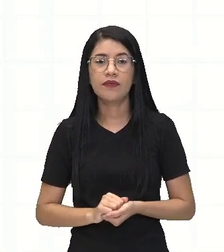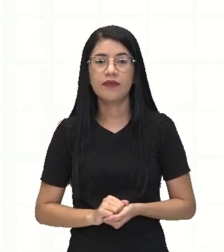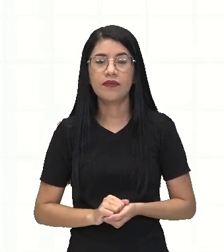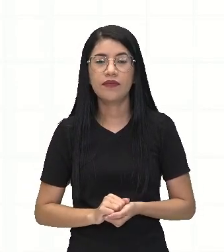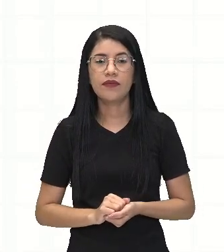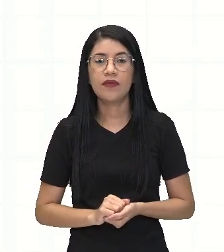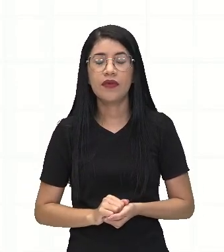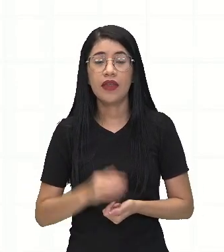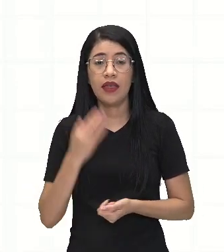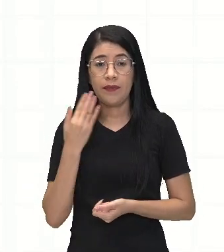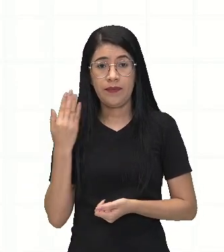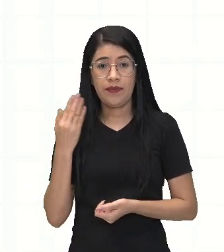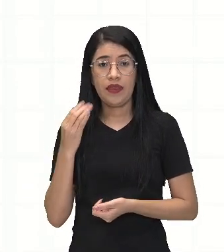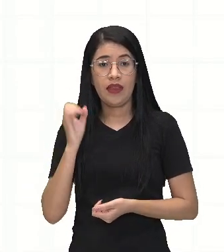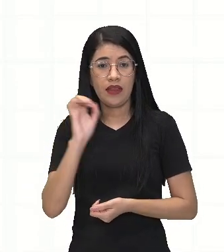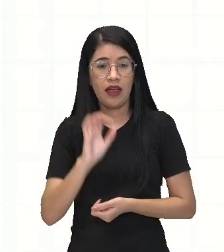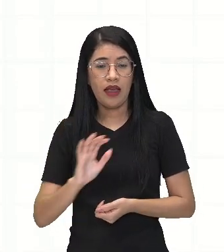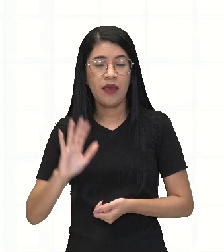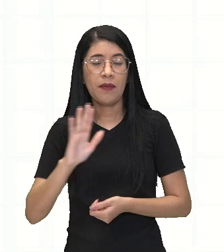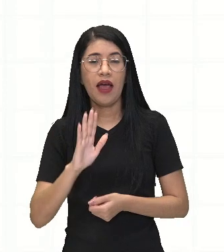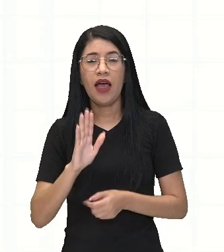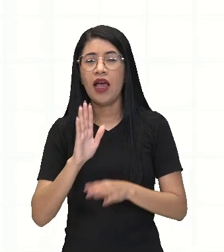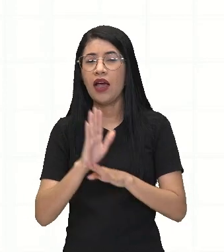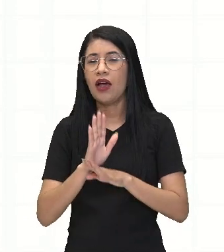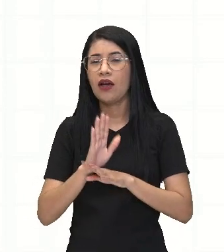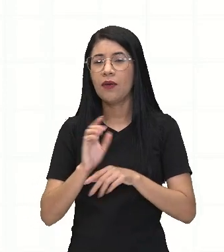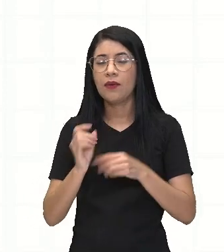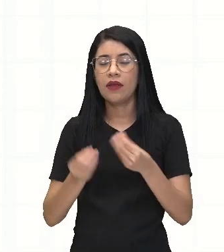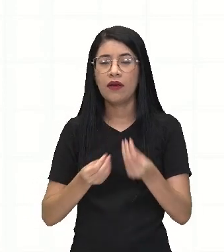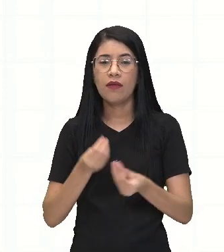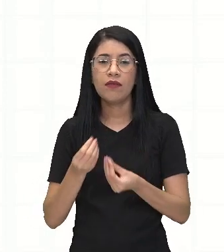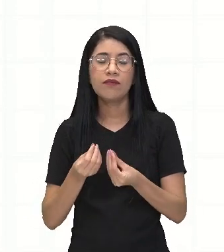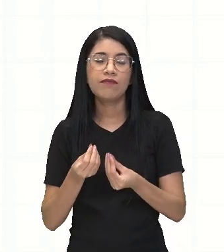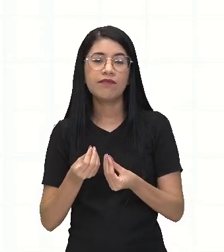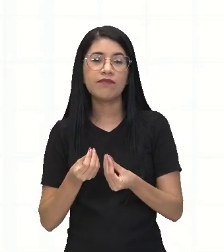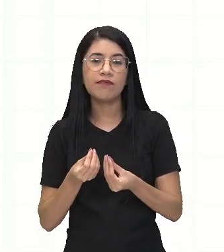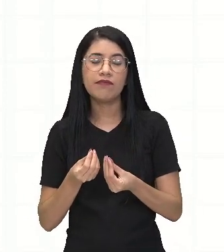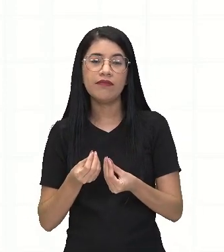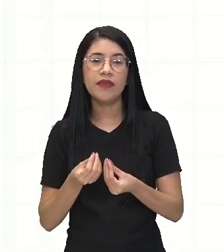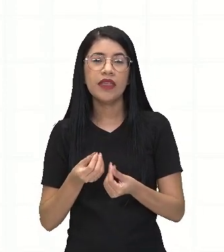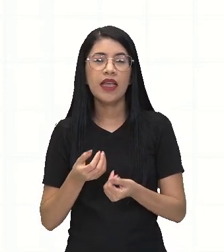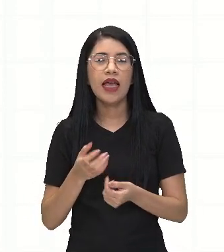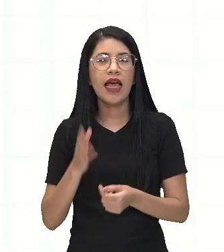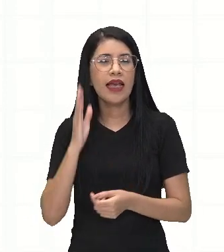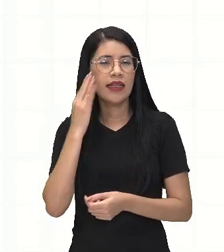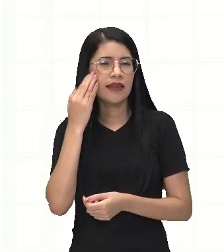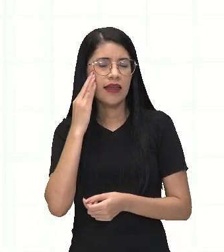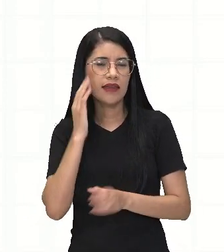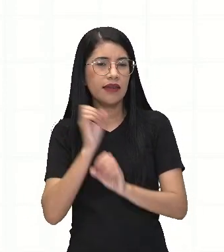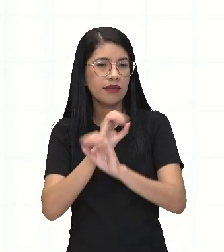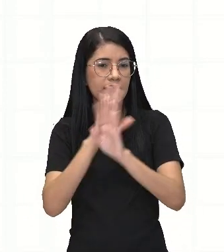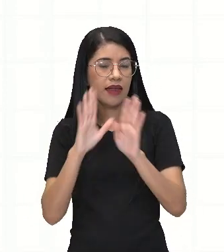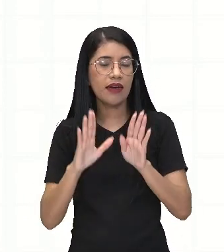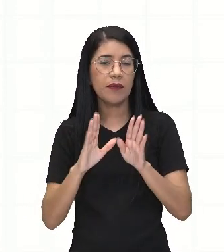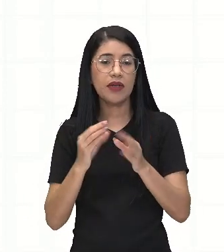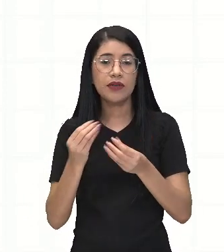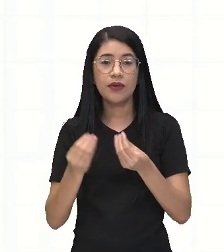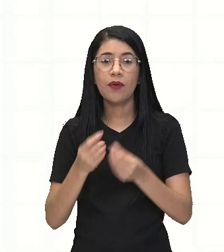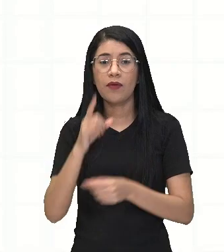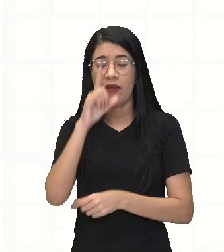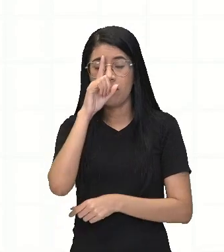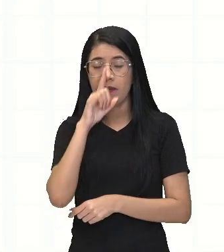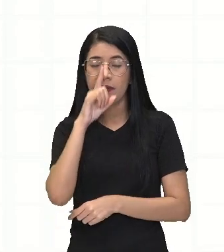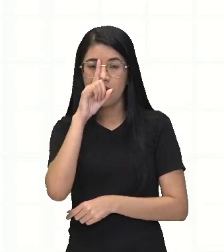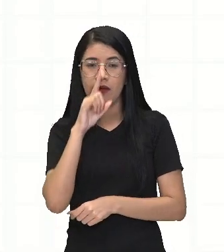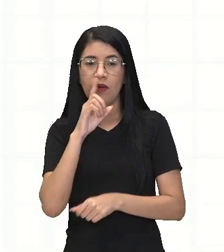mapas, eles nos ajudam a interpretar o quanto foi grave